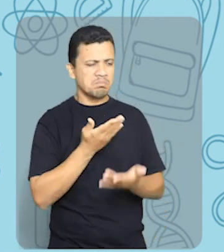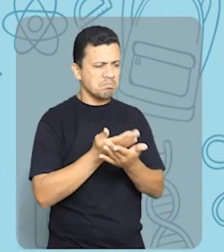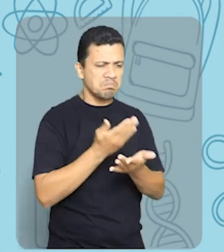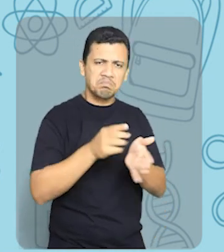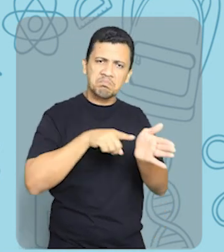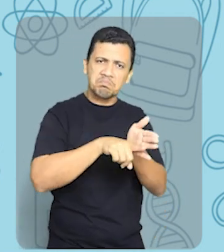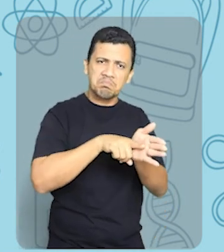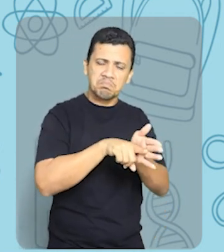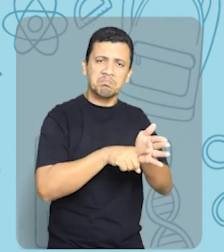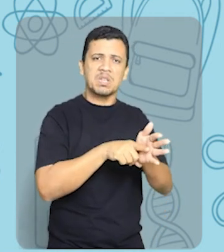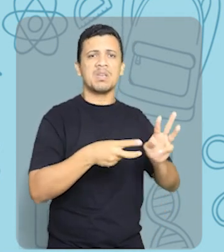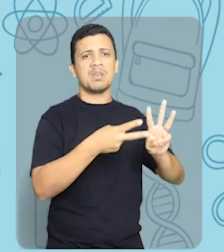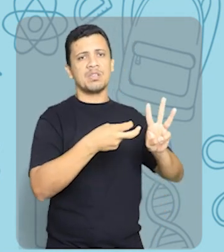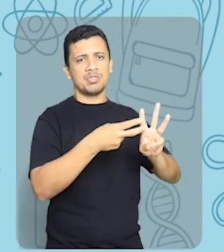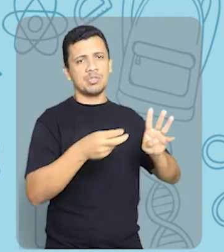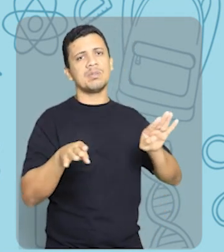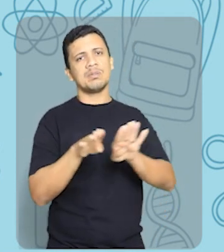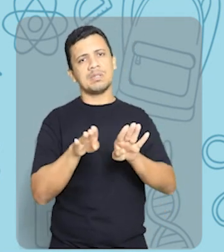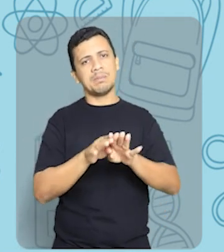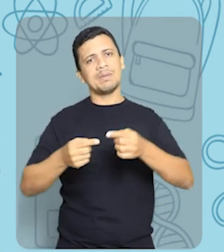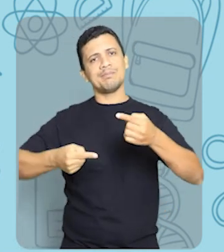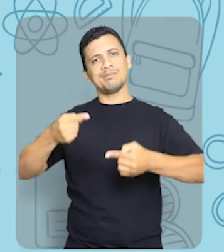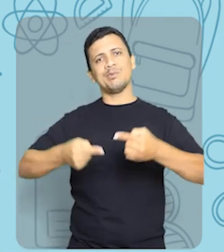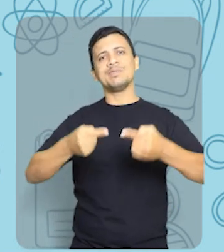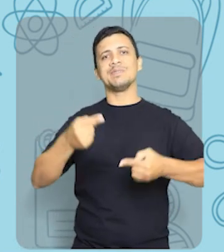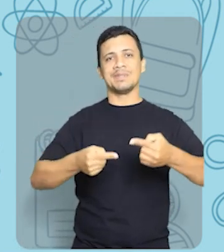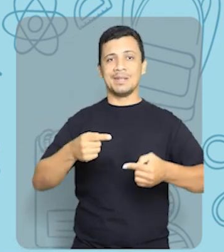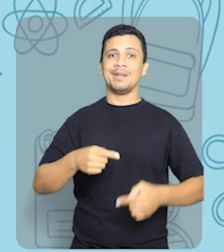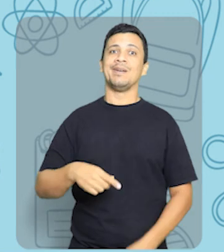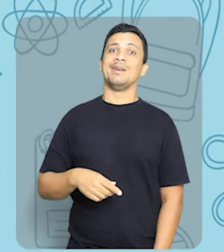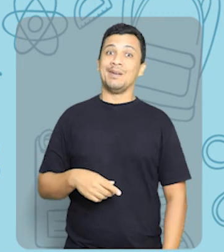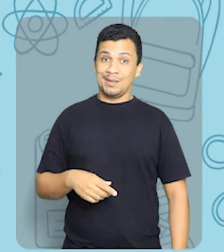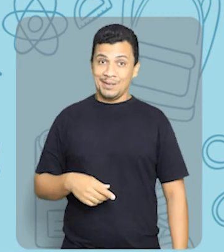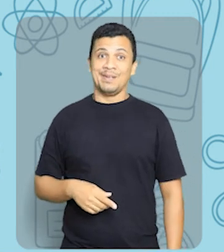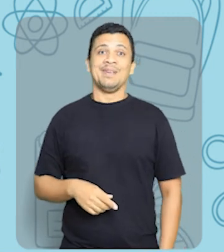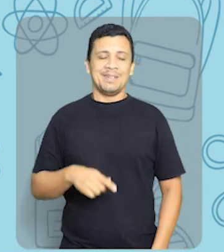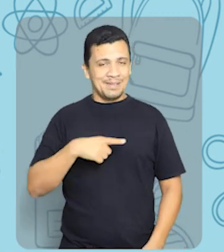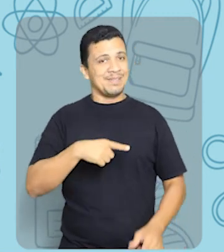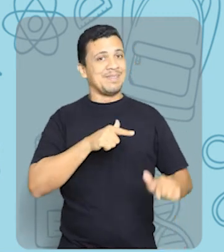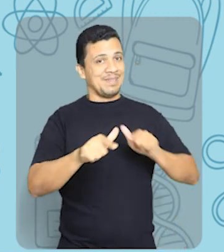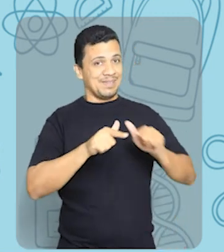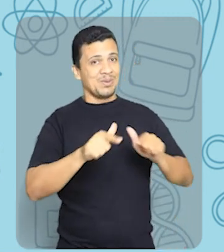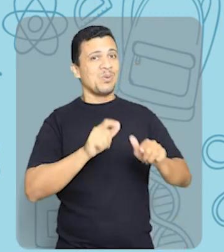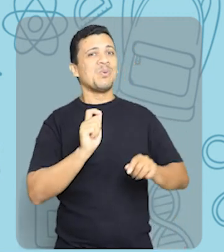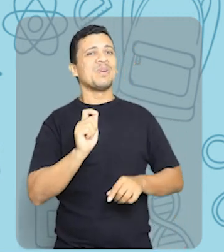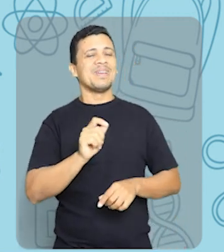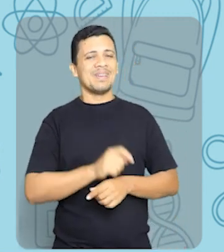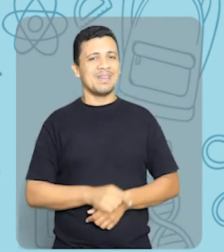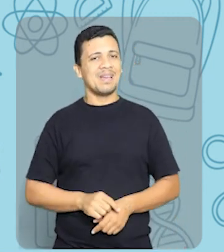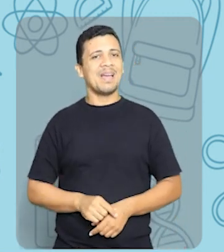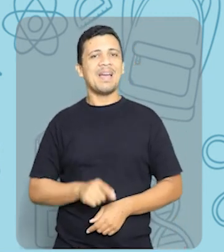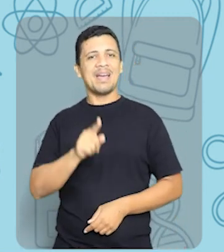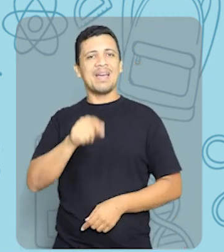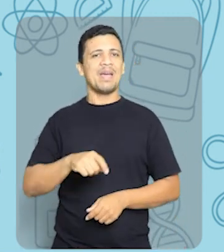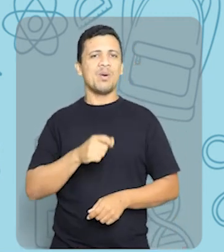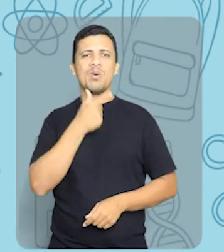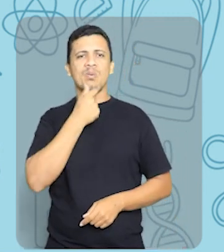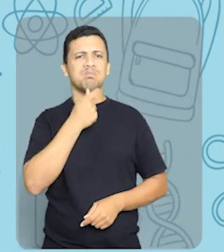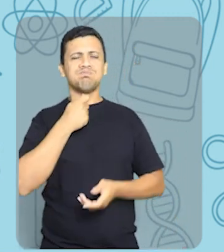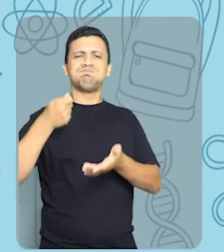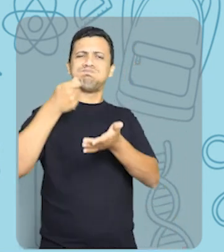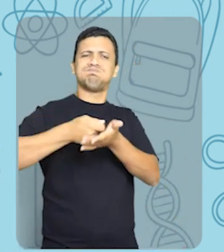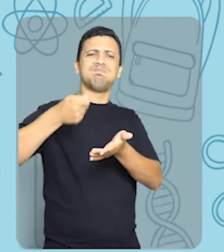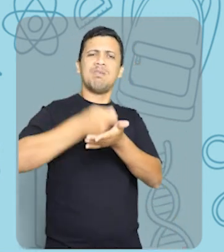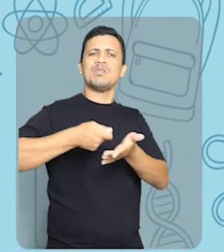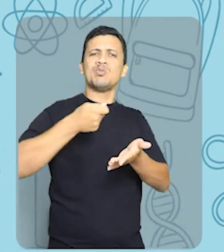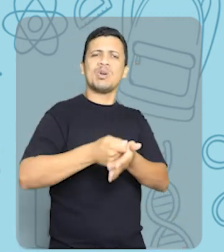e político. Foi tudo isso e mais um pouco, tanto que hoje é considerado um dos grandes defensores da